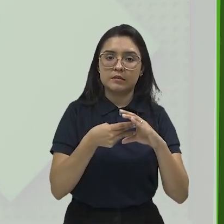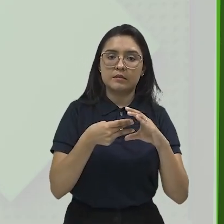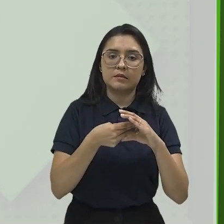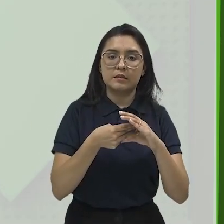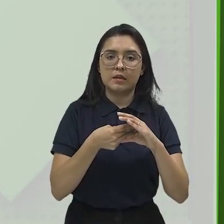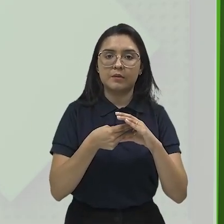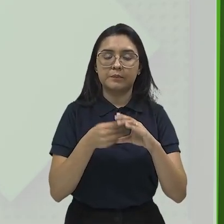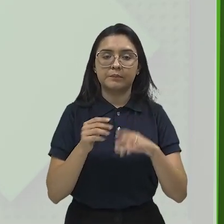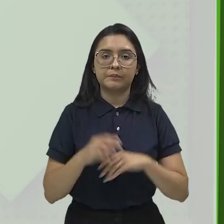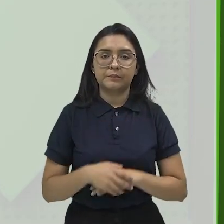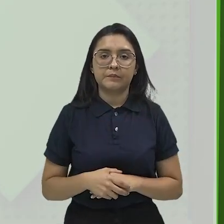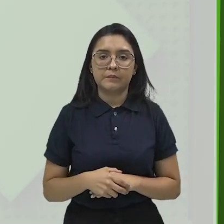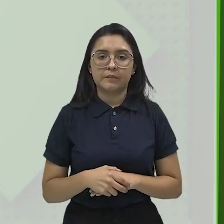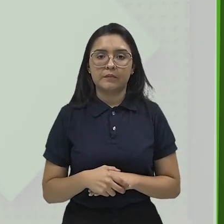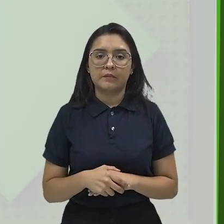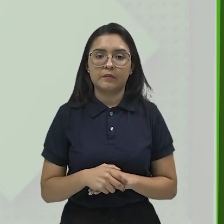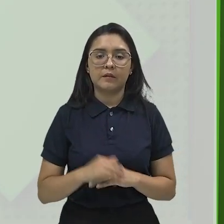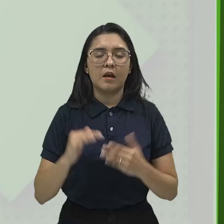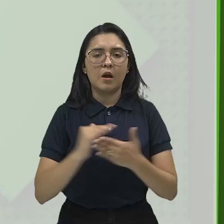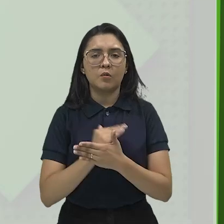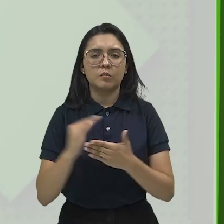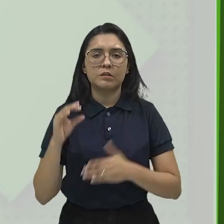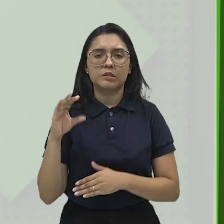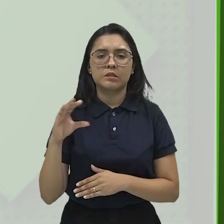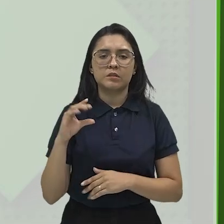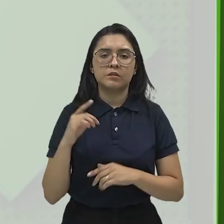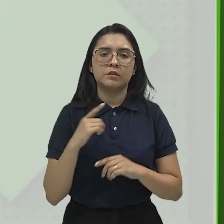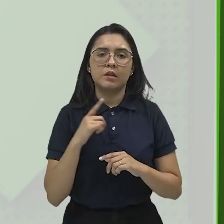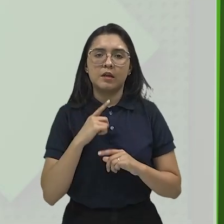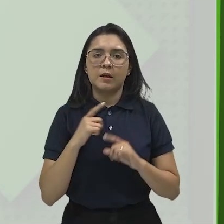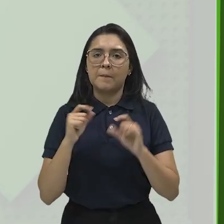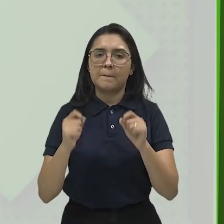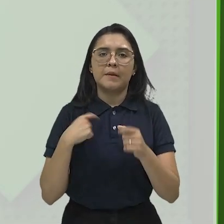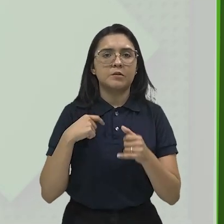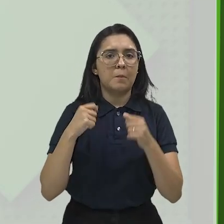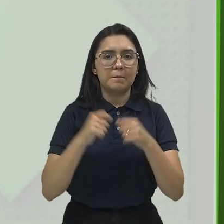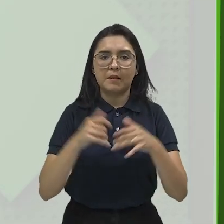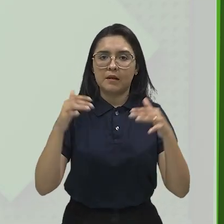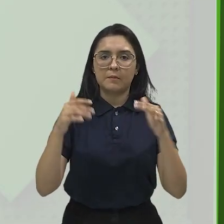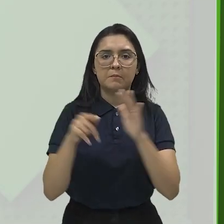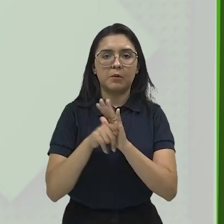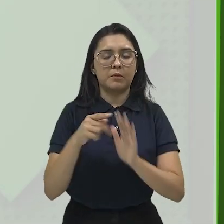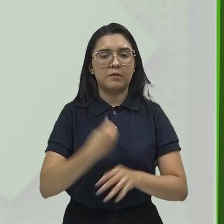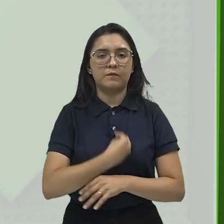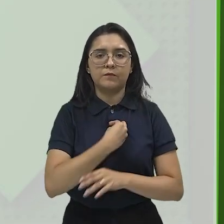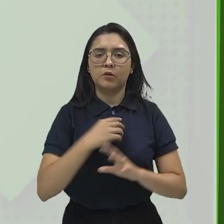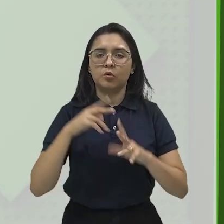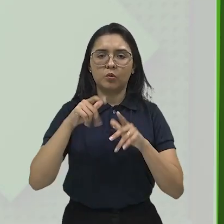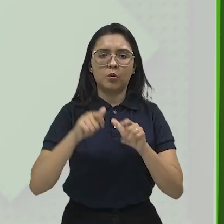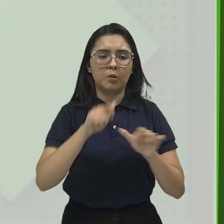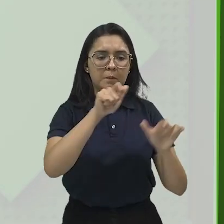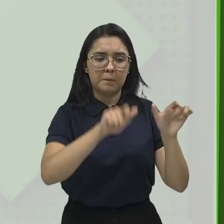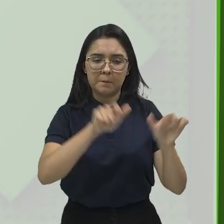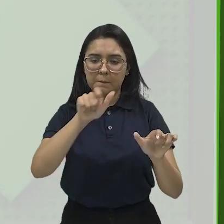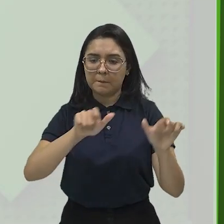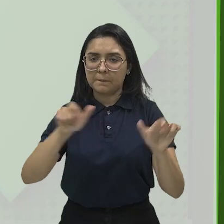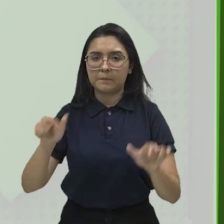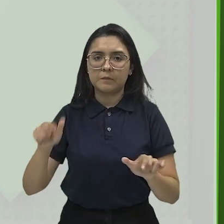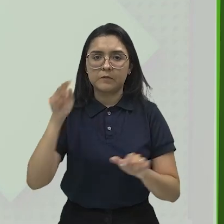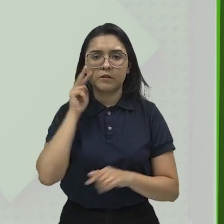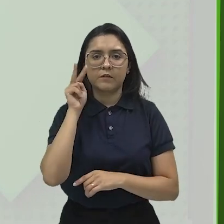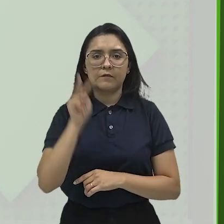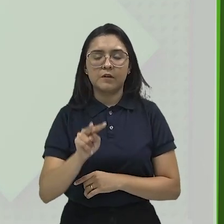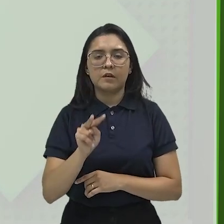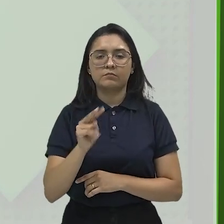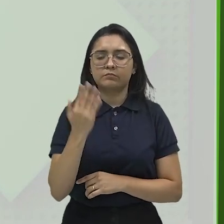é chamado, por alguns especialistas, de verdadeiro milagre da vida, né? Todo indivíduo aqui que você olha